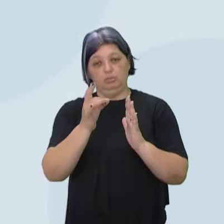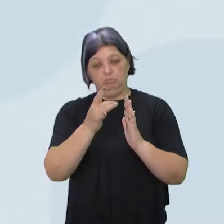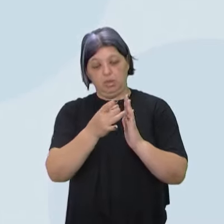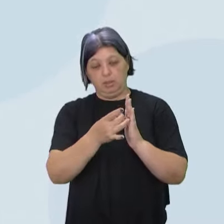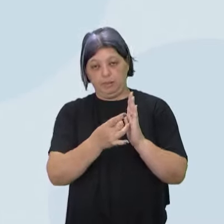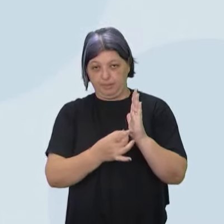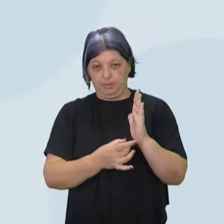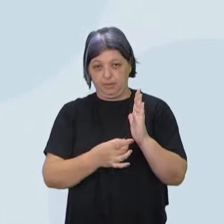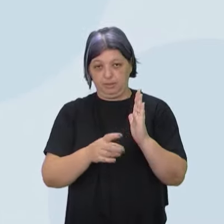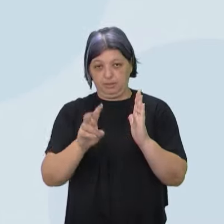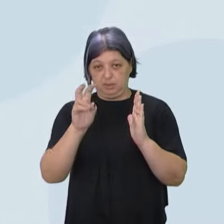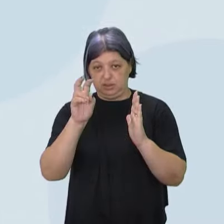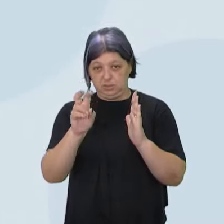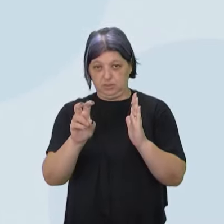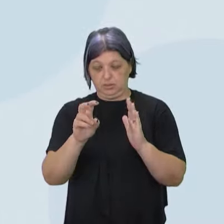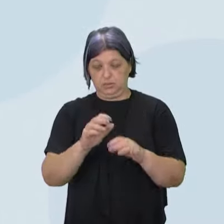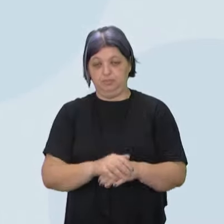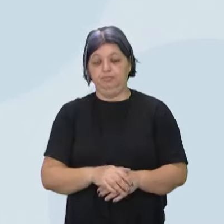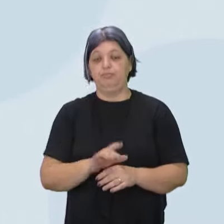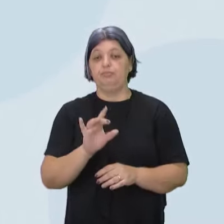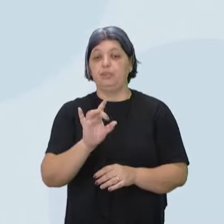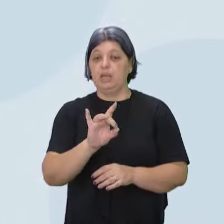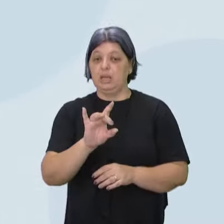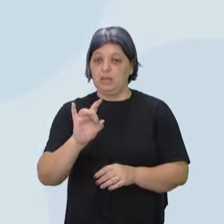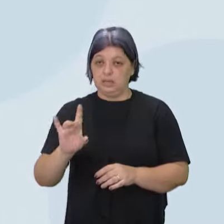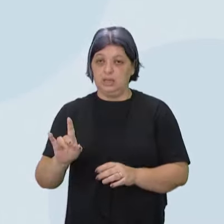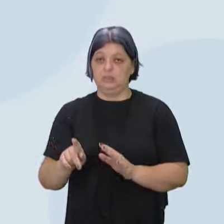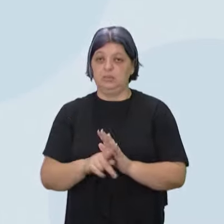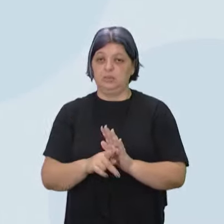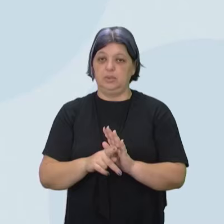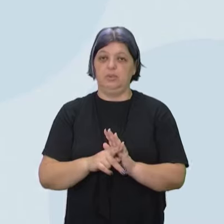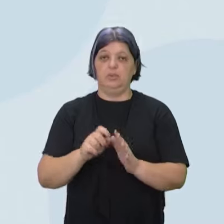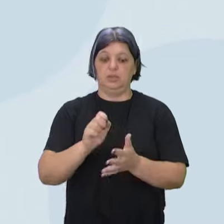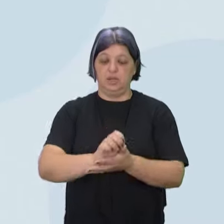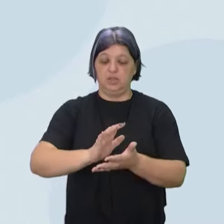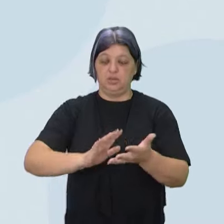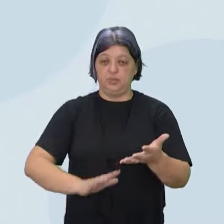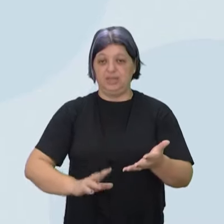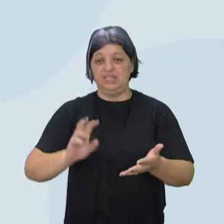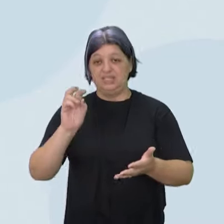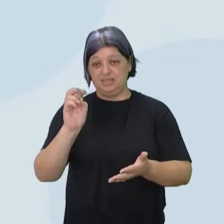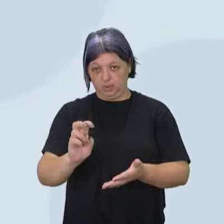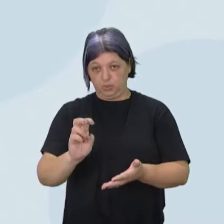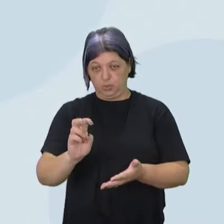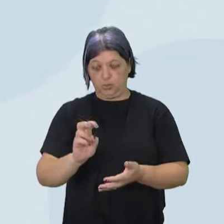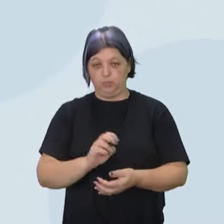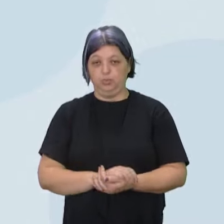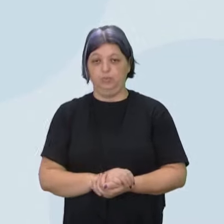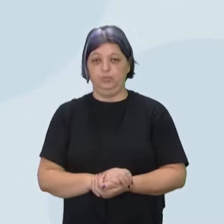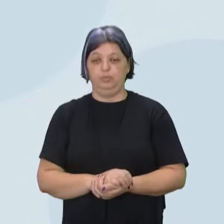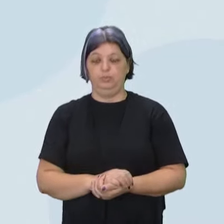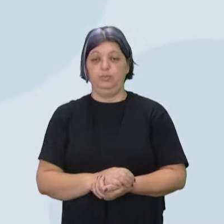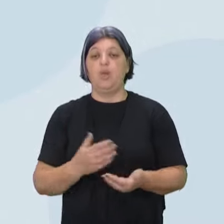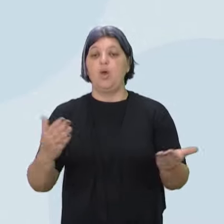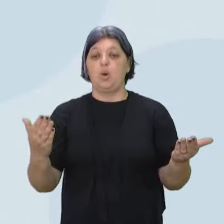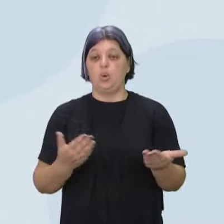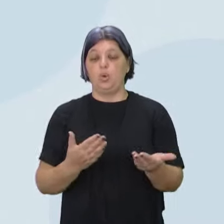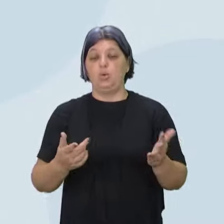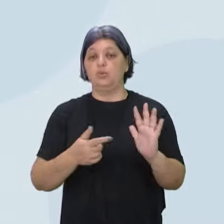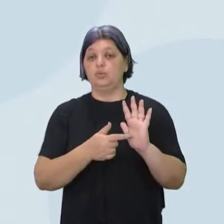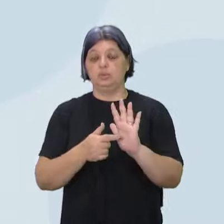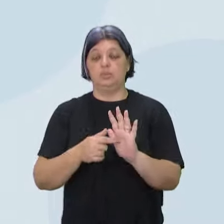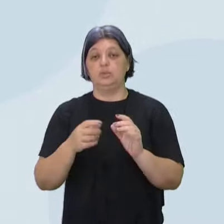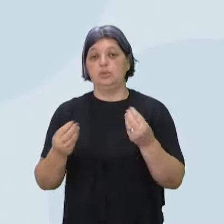componentes. Cada componente é dividido aí em 5 atividades E hoje a gente vai trazer para